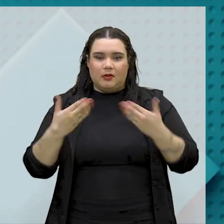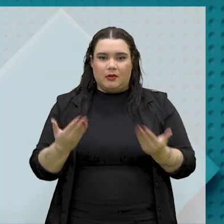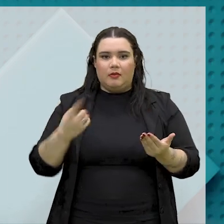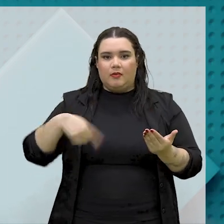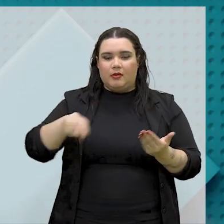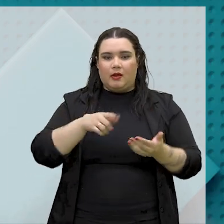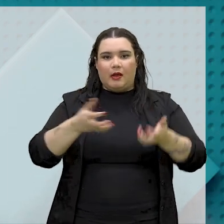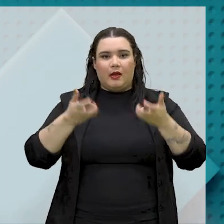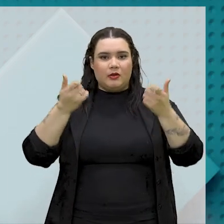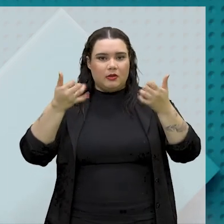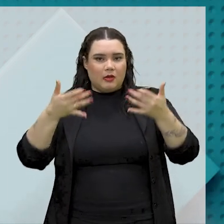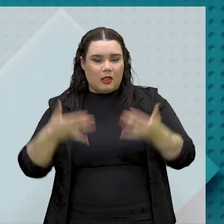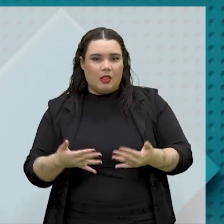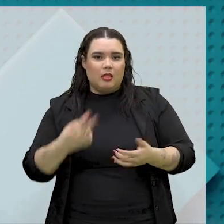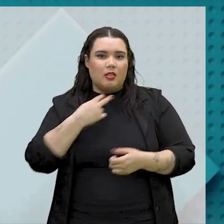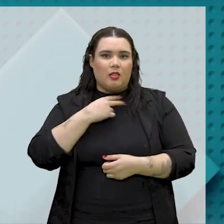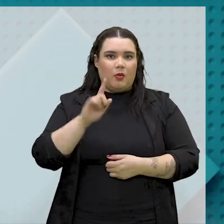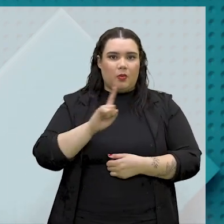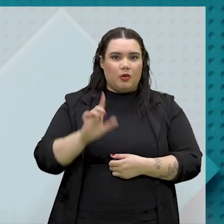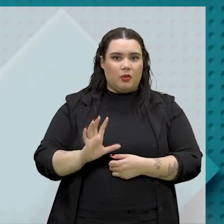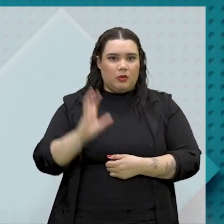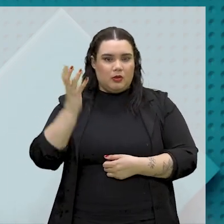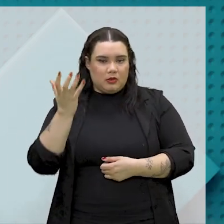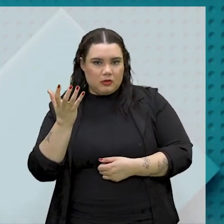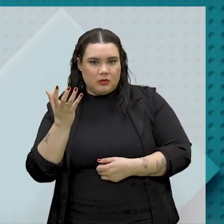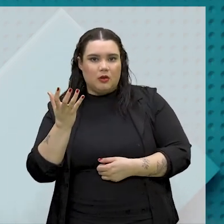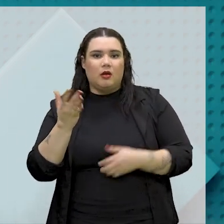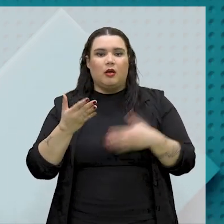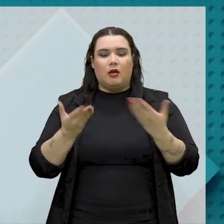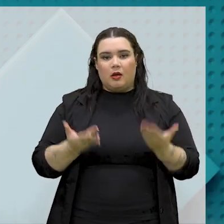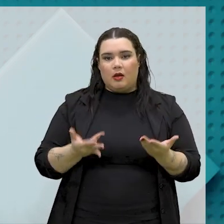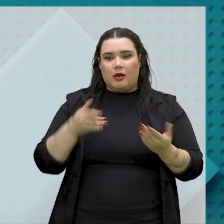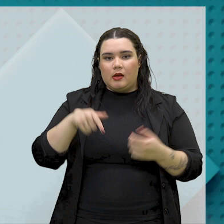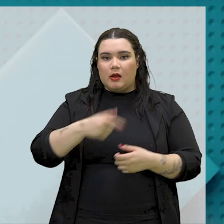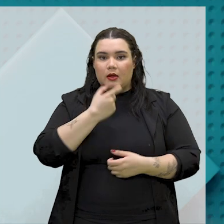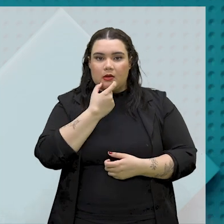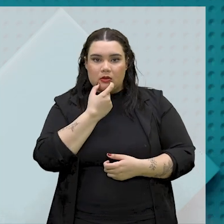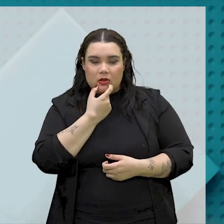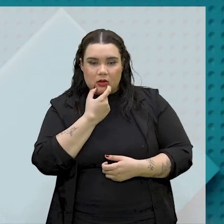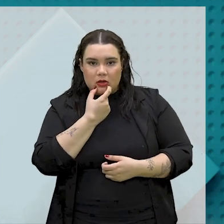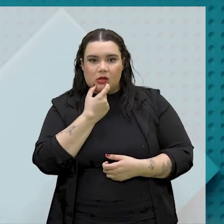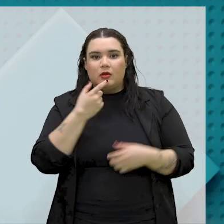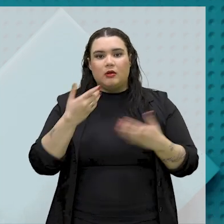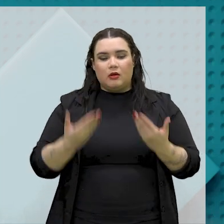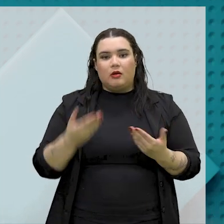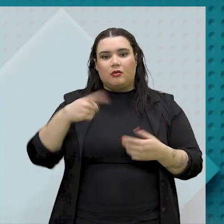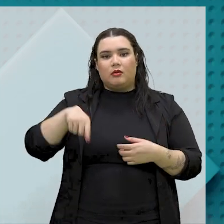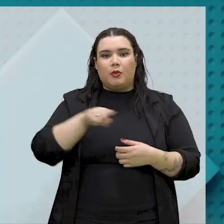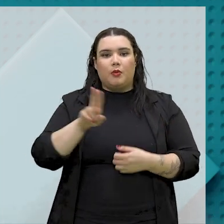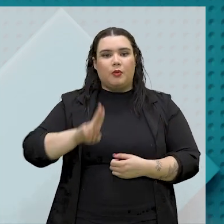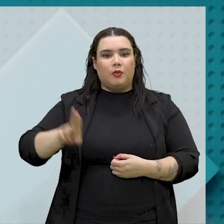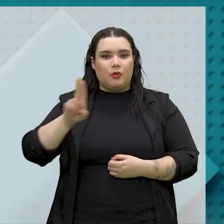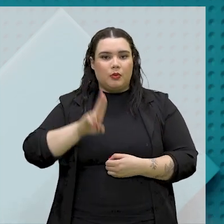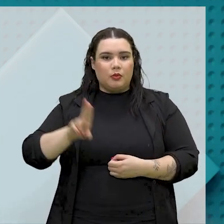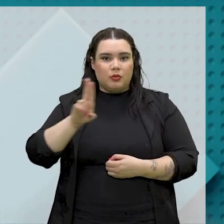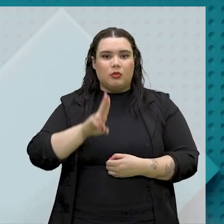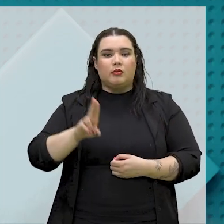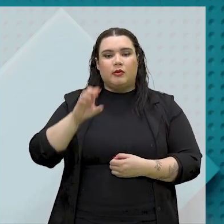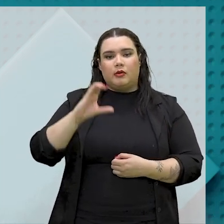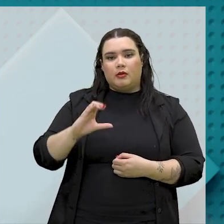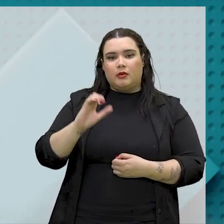falar que algo não pode acontecer, né, em inglês, você vai utilizar